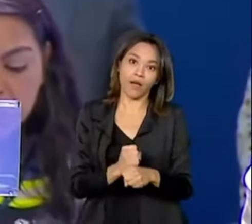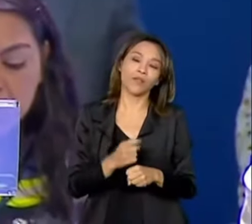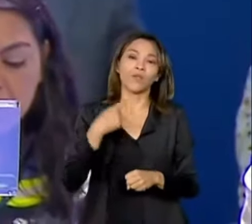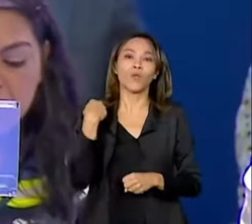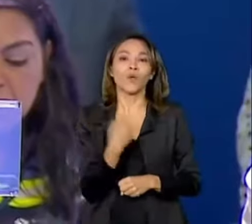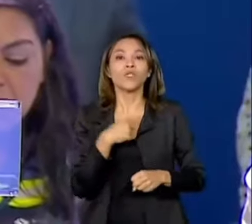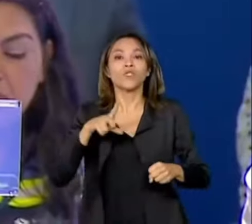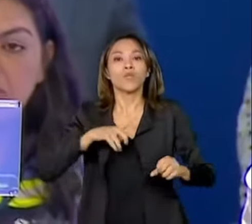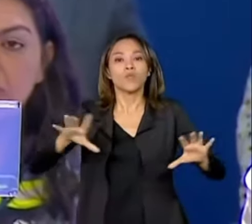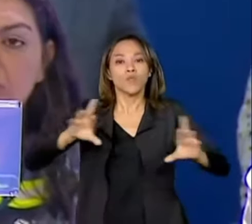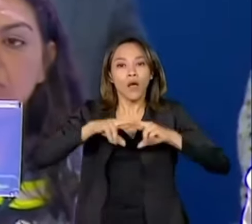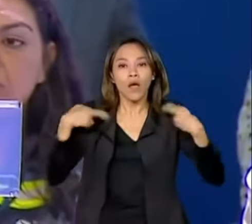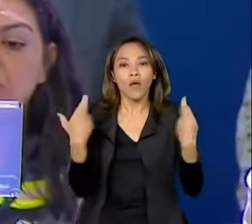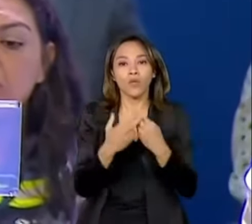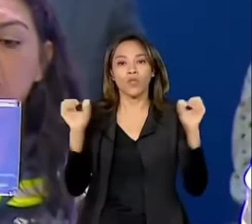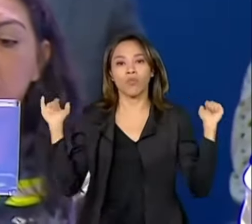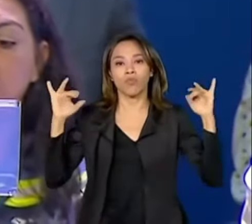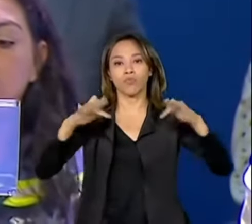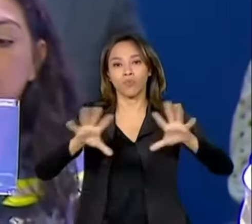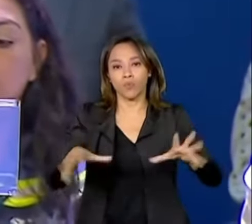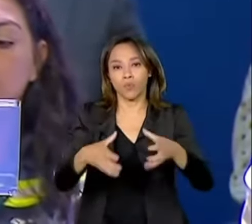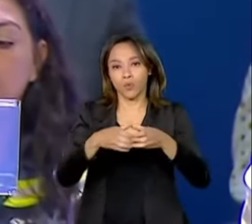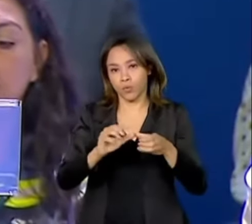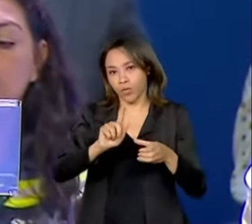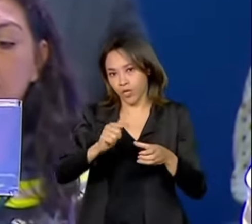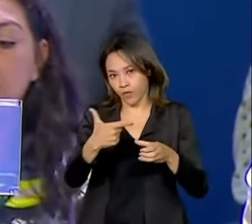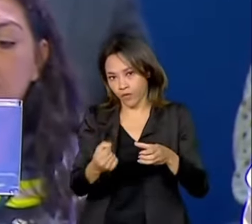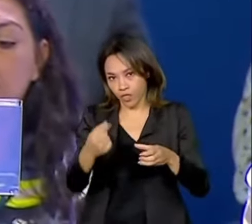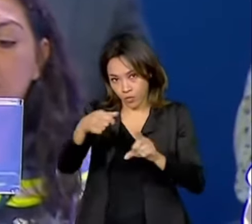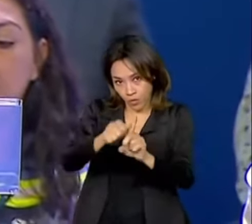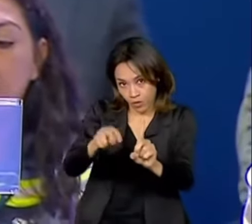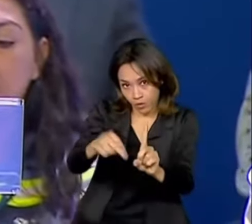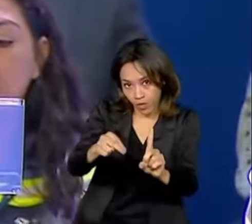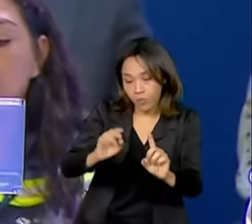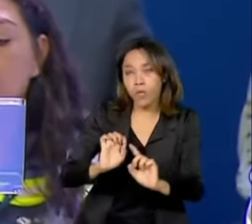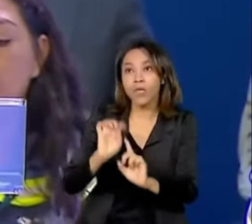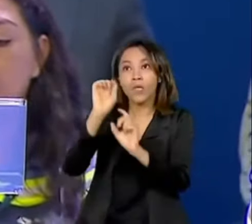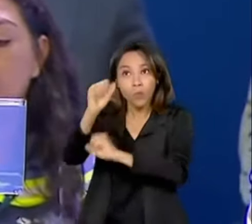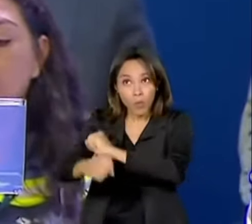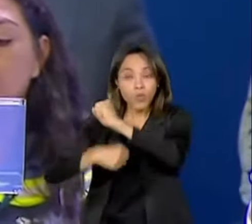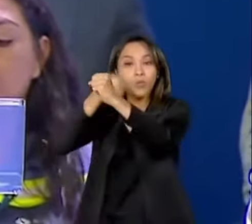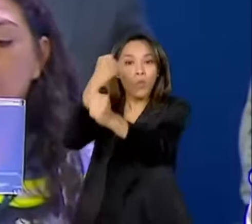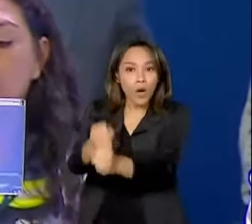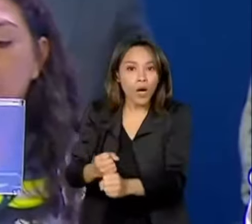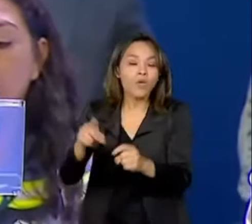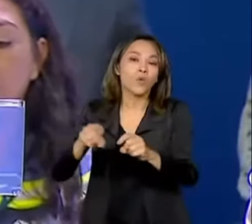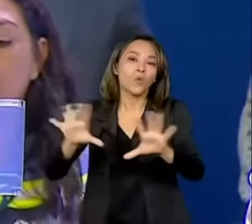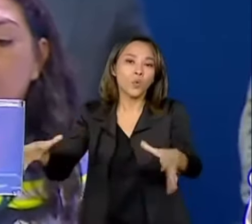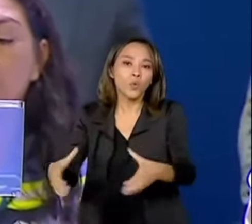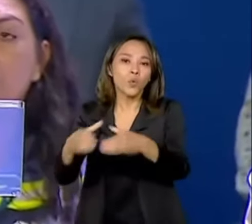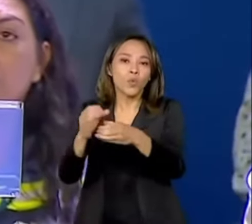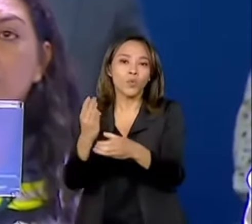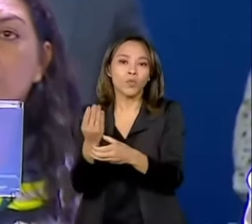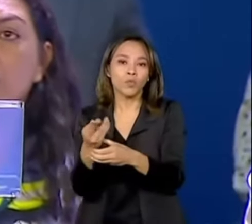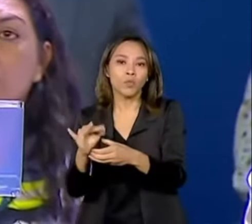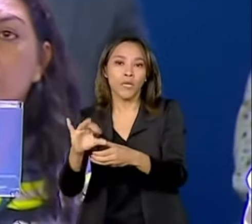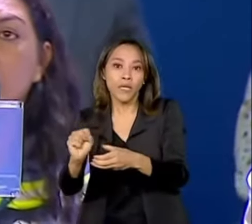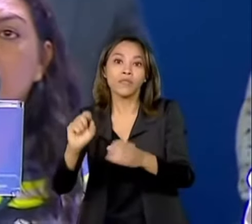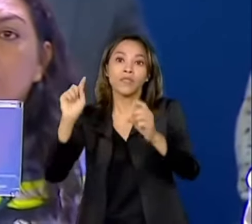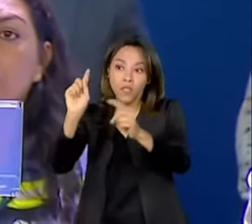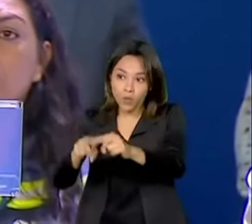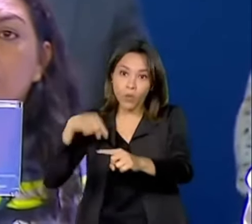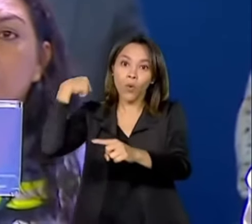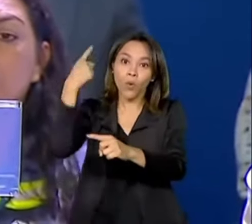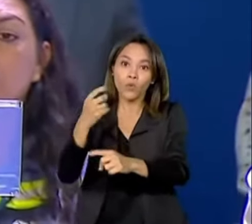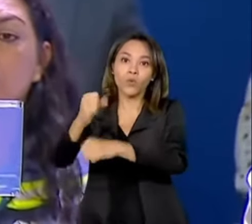o G20 em novembro. O ano que vem a gente tem os BRICS e o ano que vem a gente tem a COP.